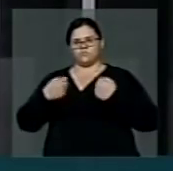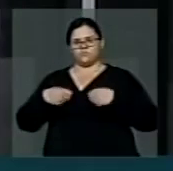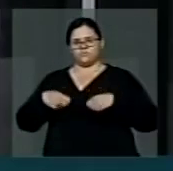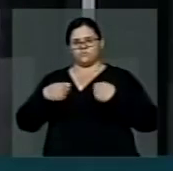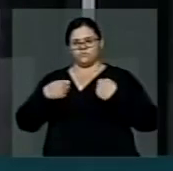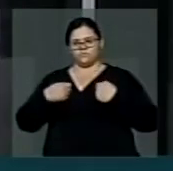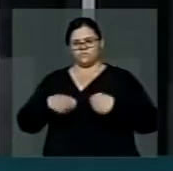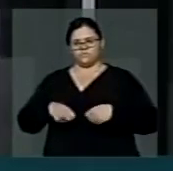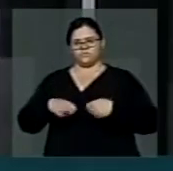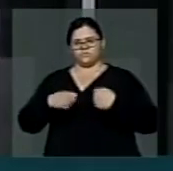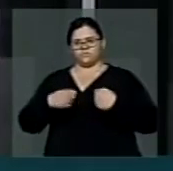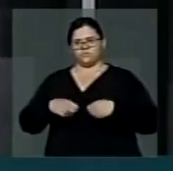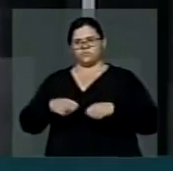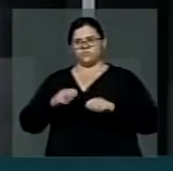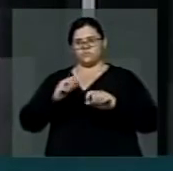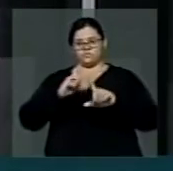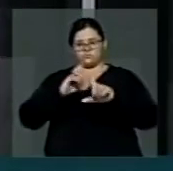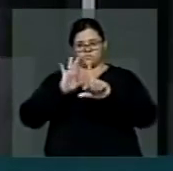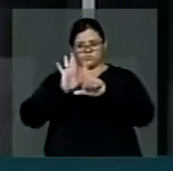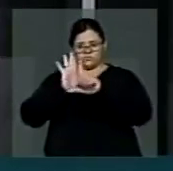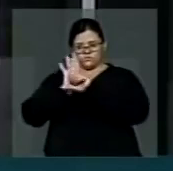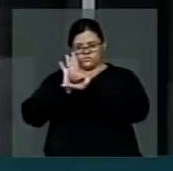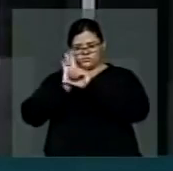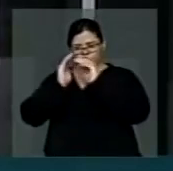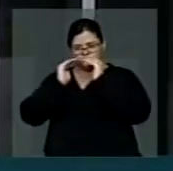legitimidade constitucional,